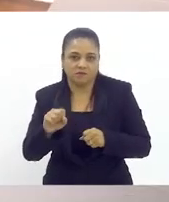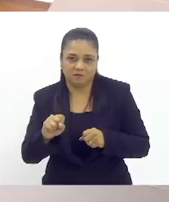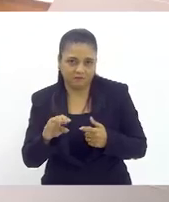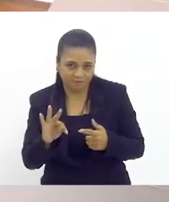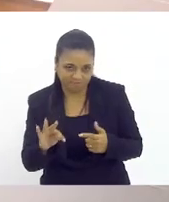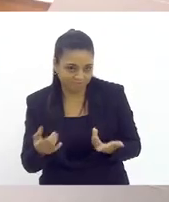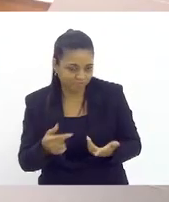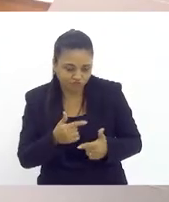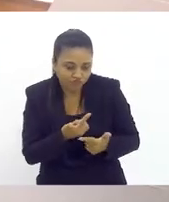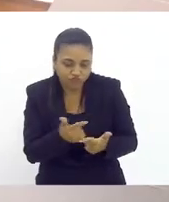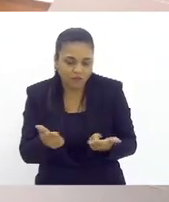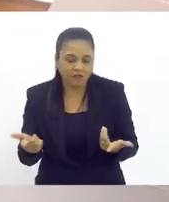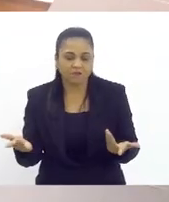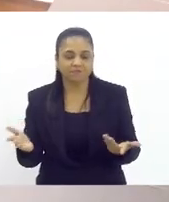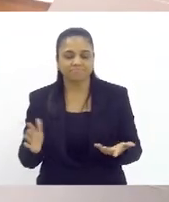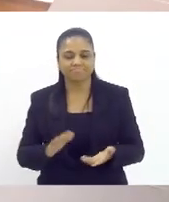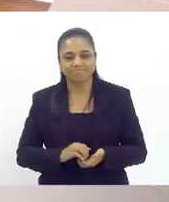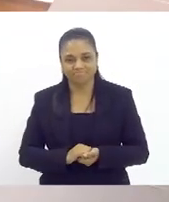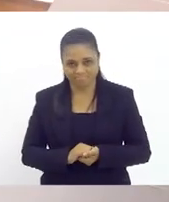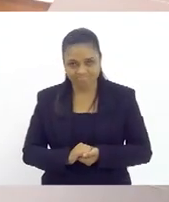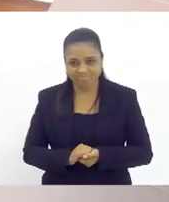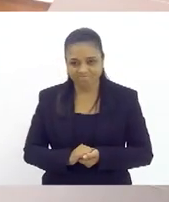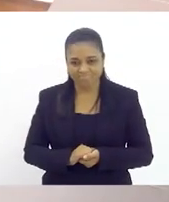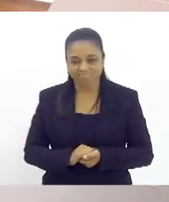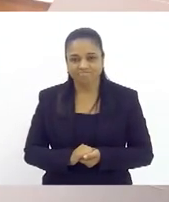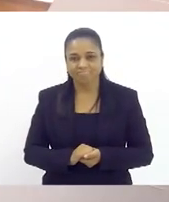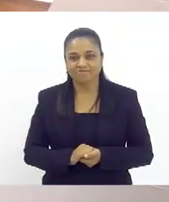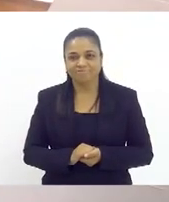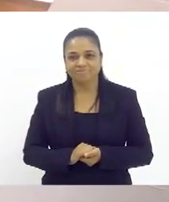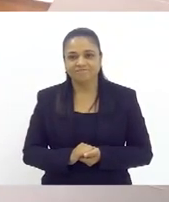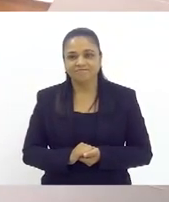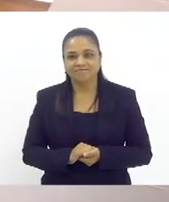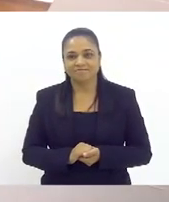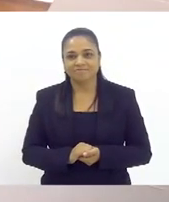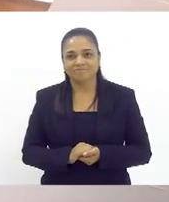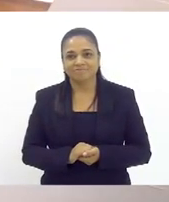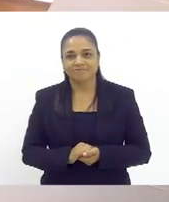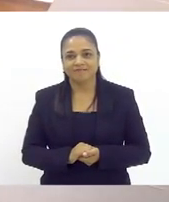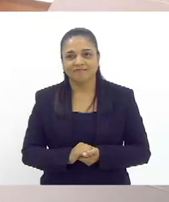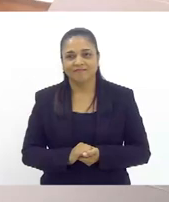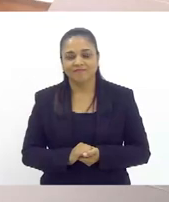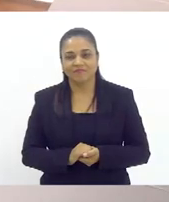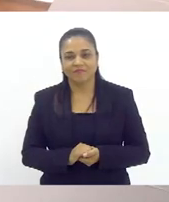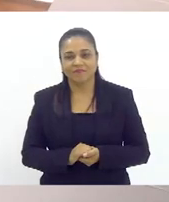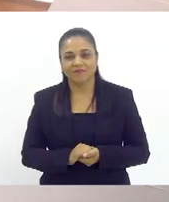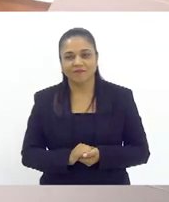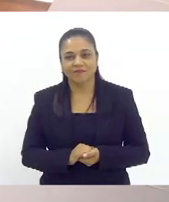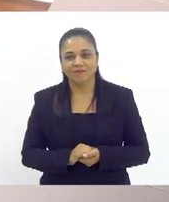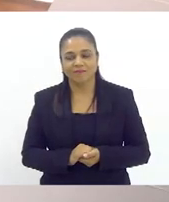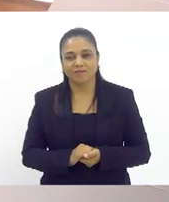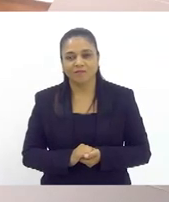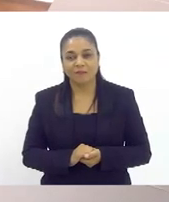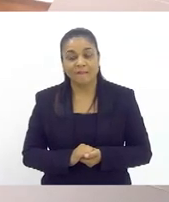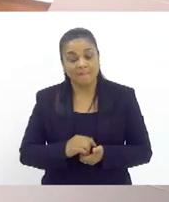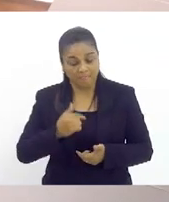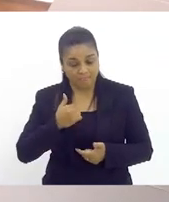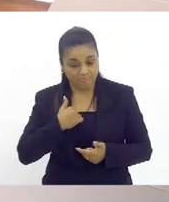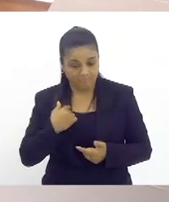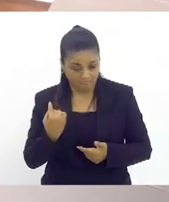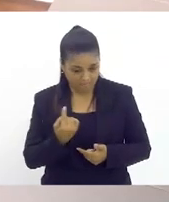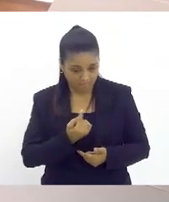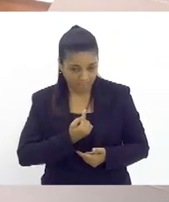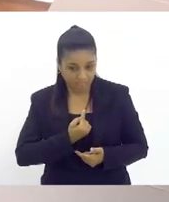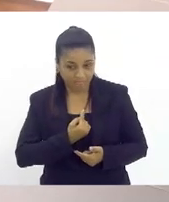essa questão mas estamos é na ponta